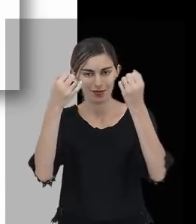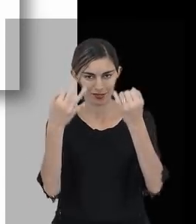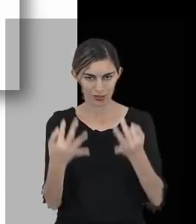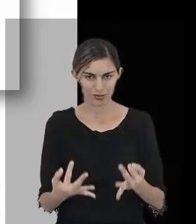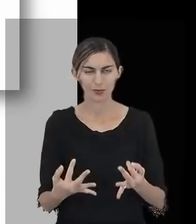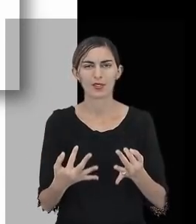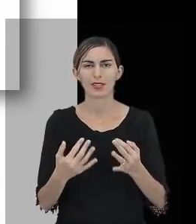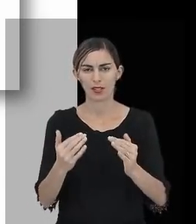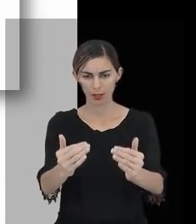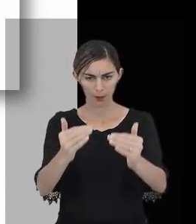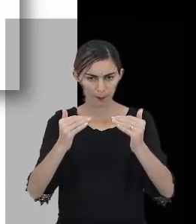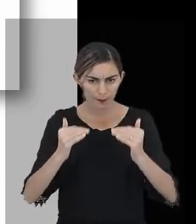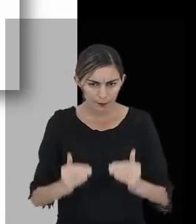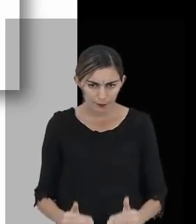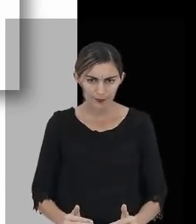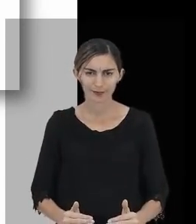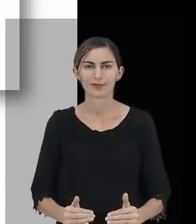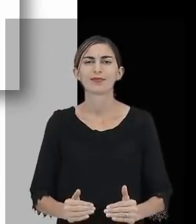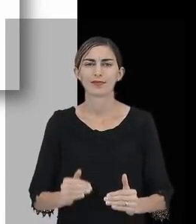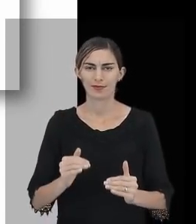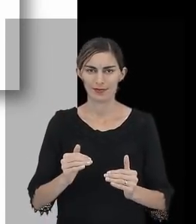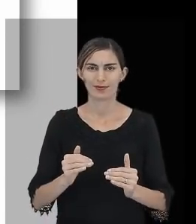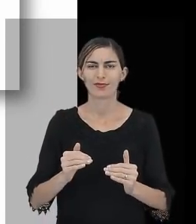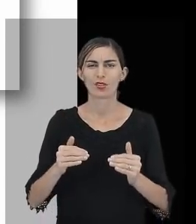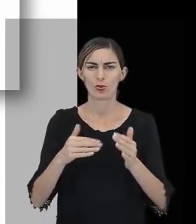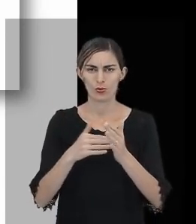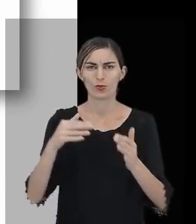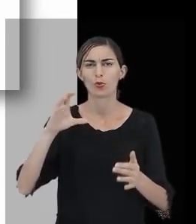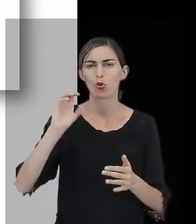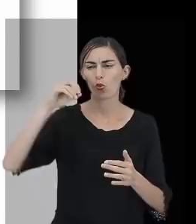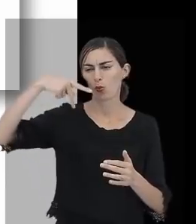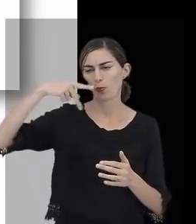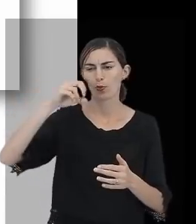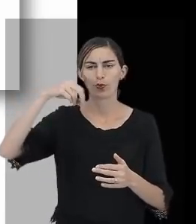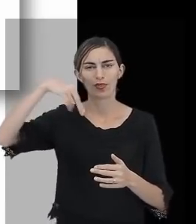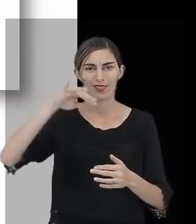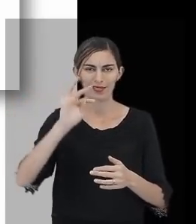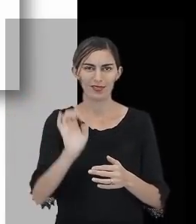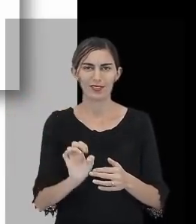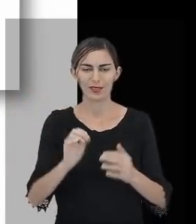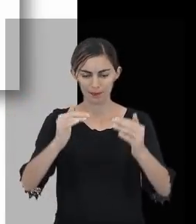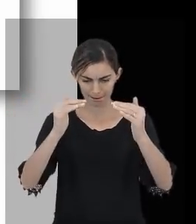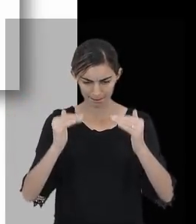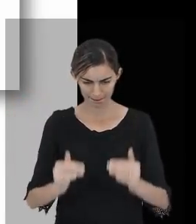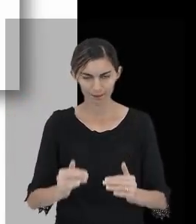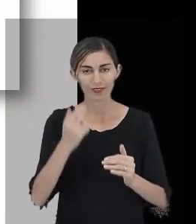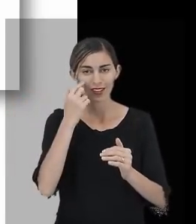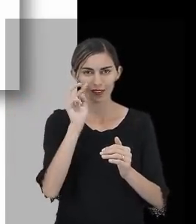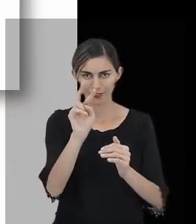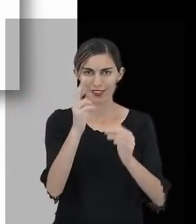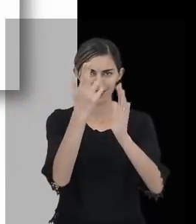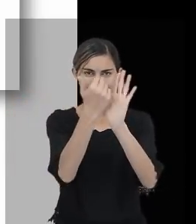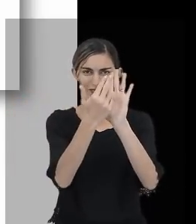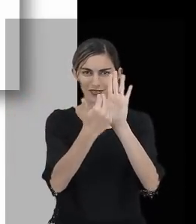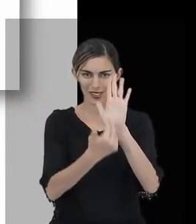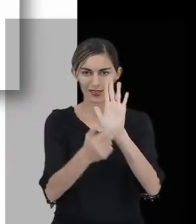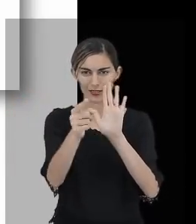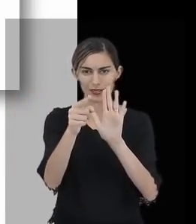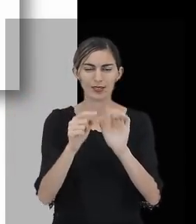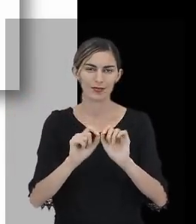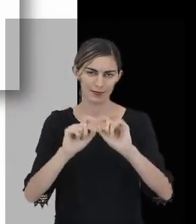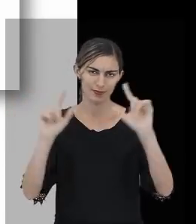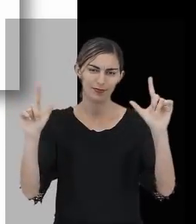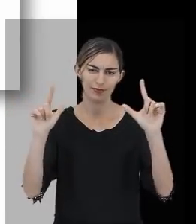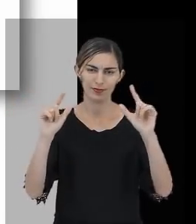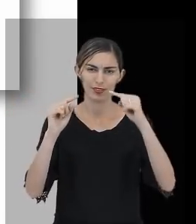esse spinner está abaixo do componente name, certo? Então vocês podem ver aqui que na imagem tem o edit